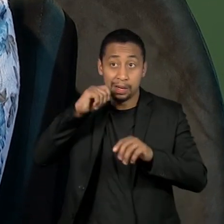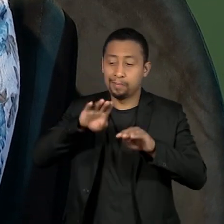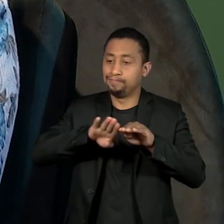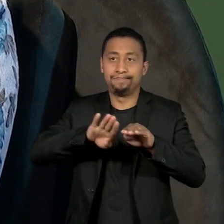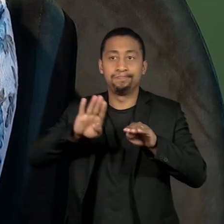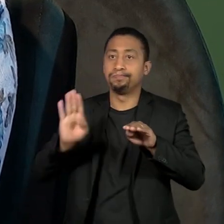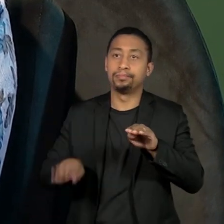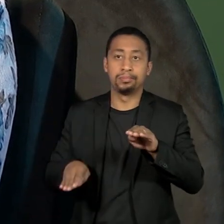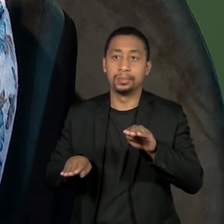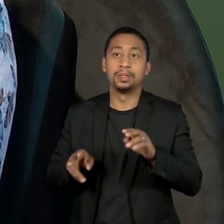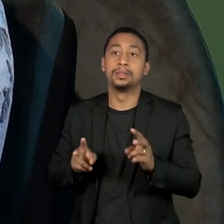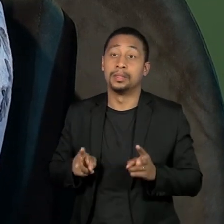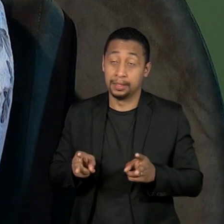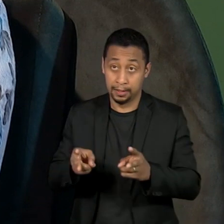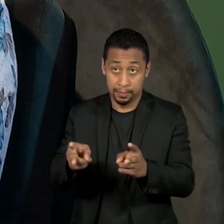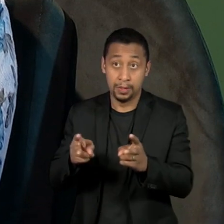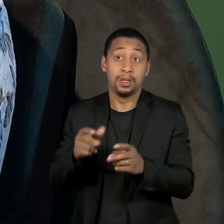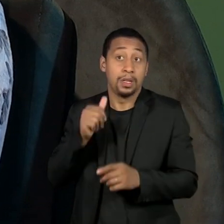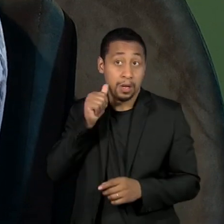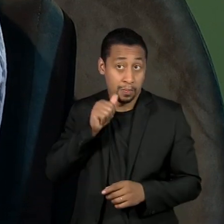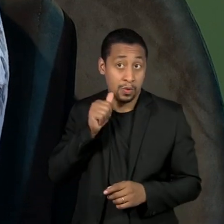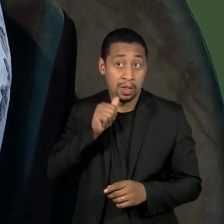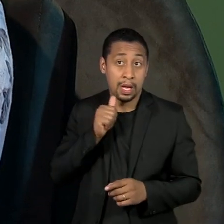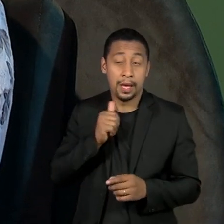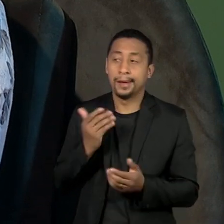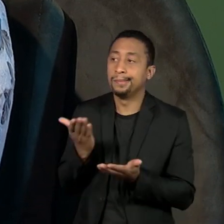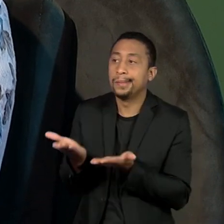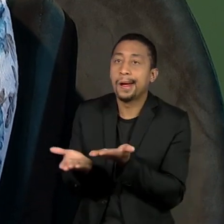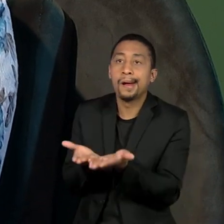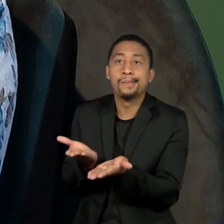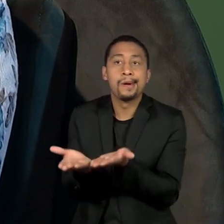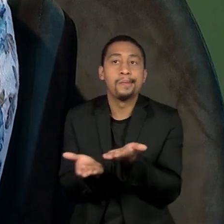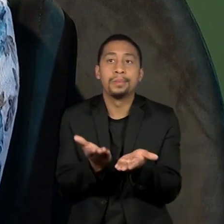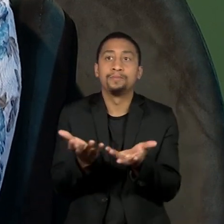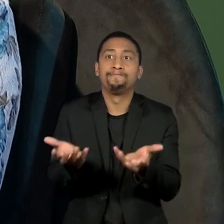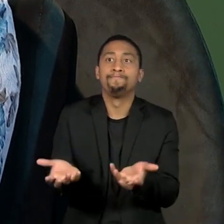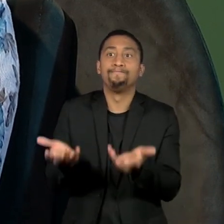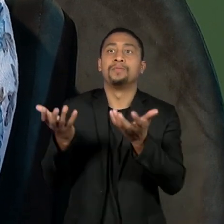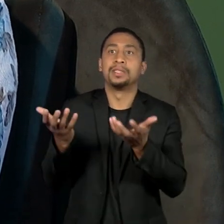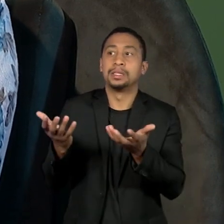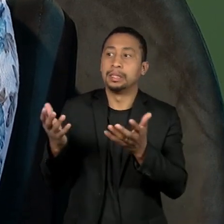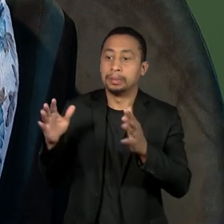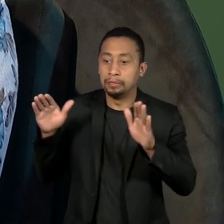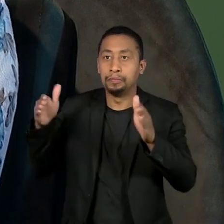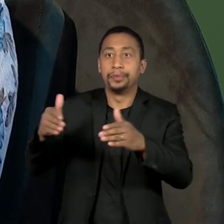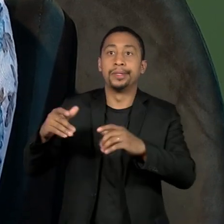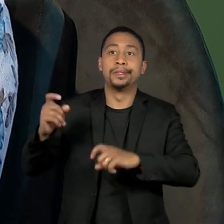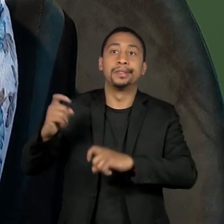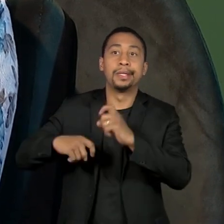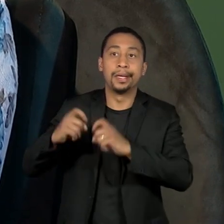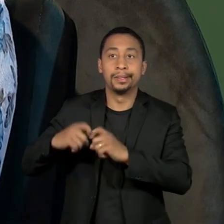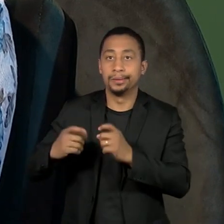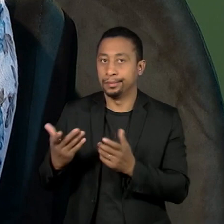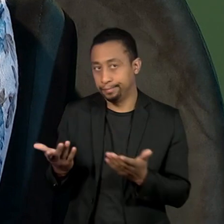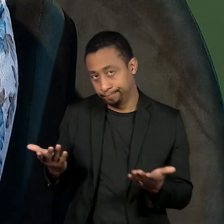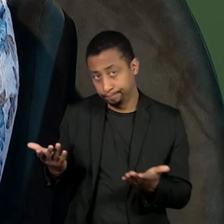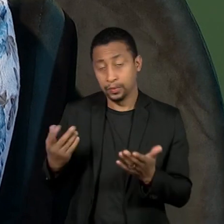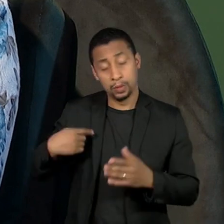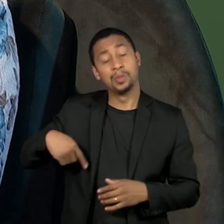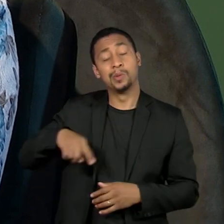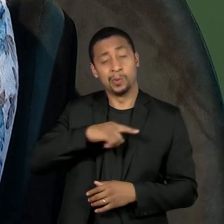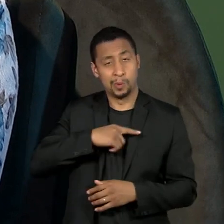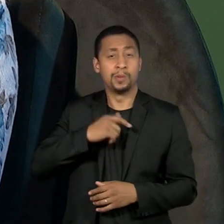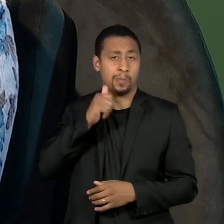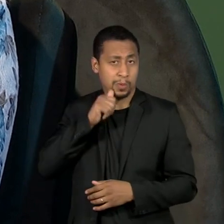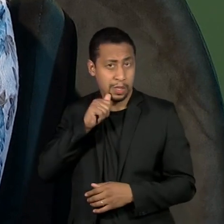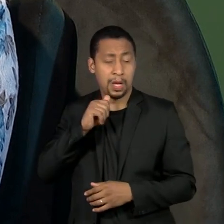as mulheres de forma ali da servidão, hipersexualizadas. Então, cabe a nós, né, escritores e escritoras negras, falar da